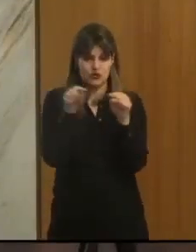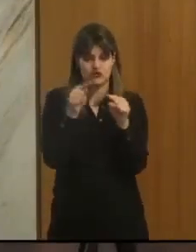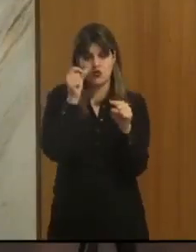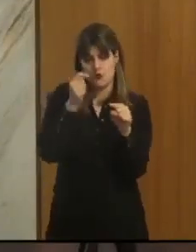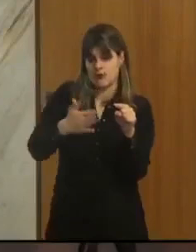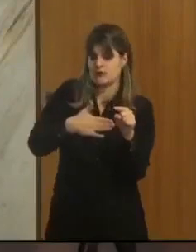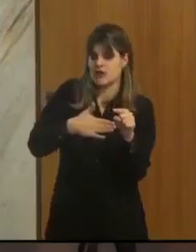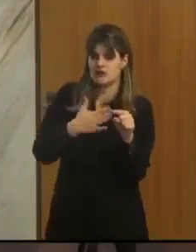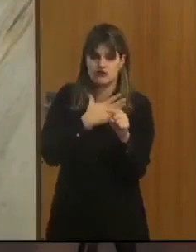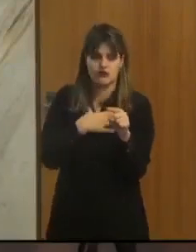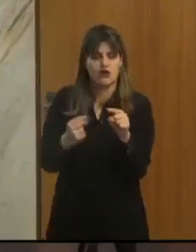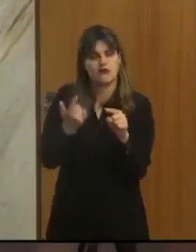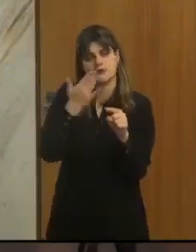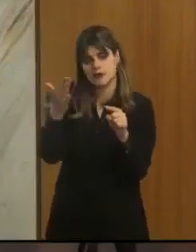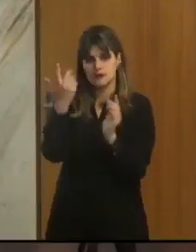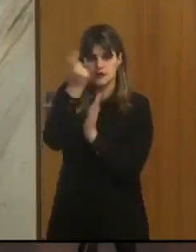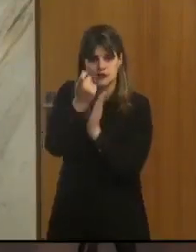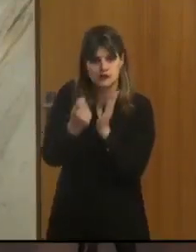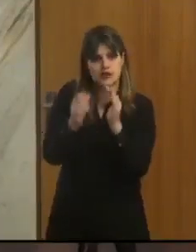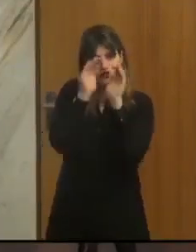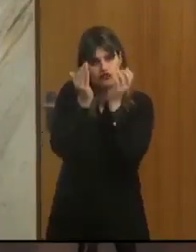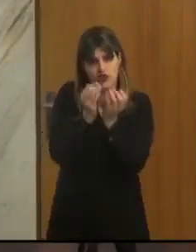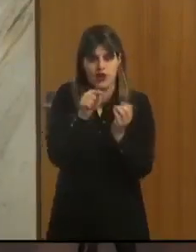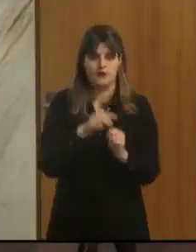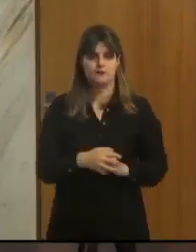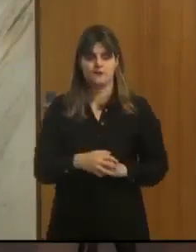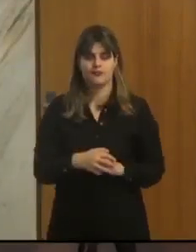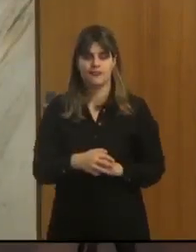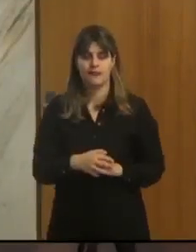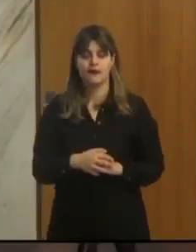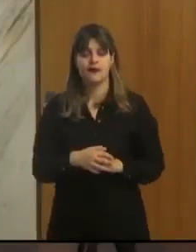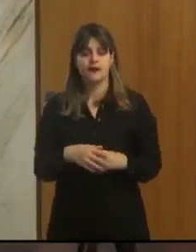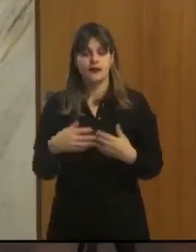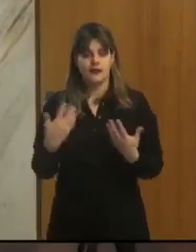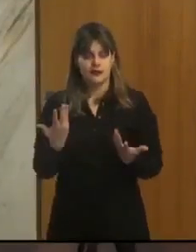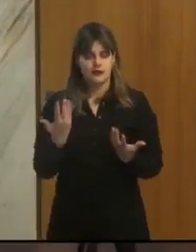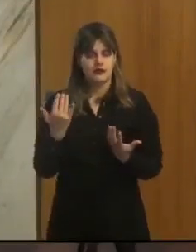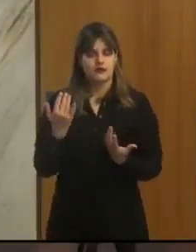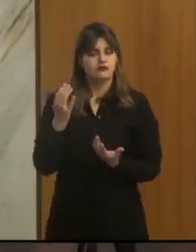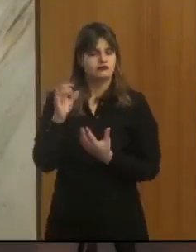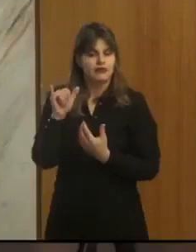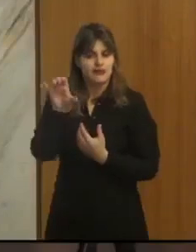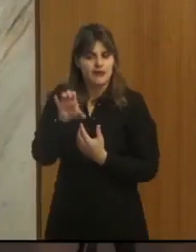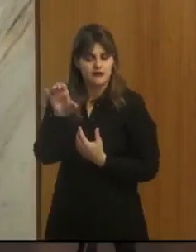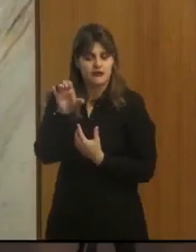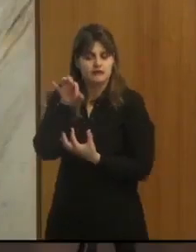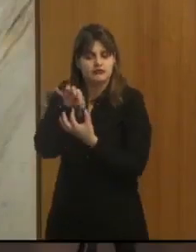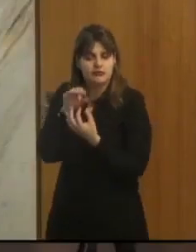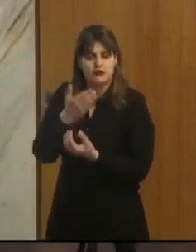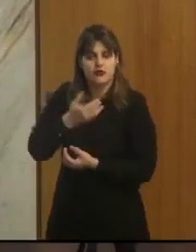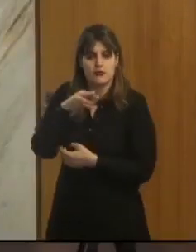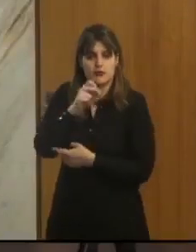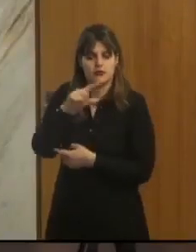que mandou desenhar a esfera. Portanto, esta iconografia manuelina está presente em toda a produção artística de